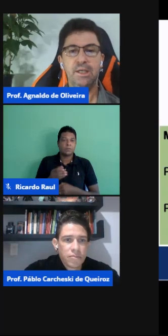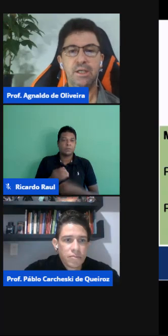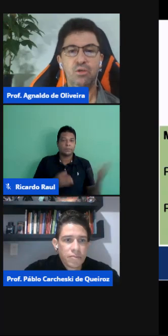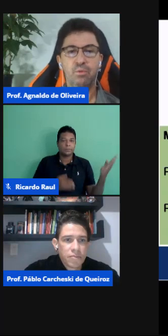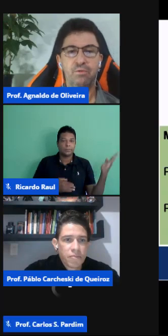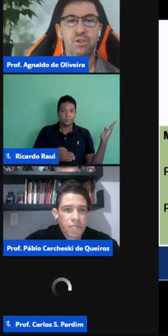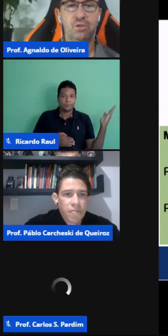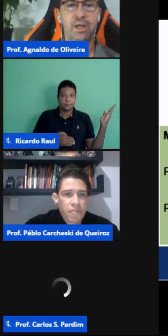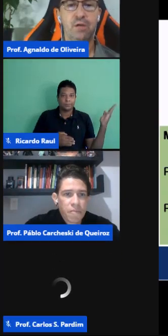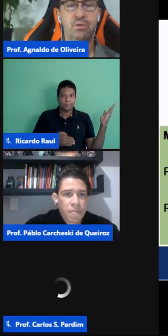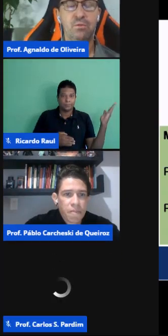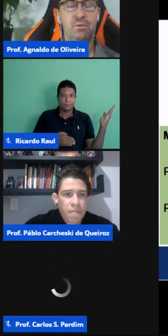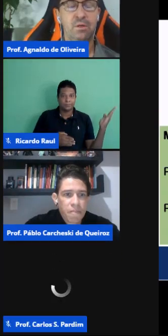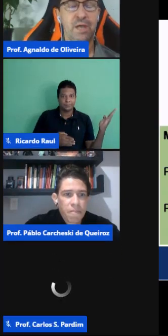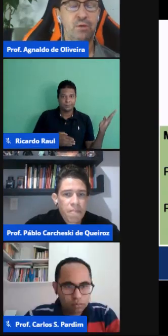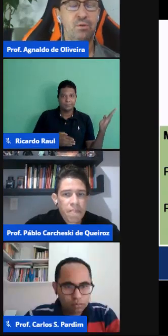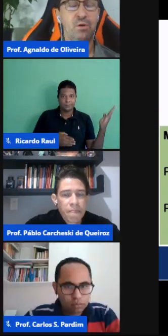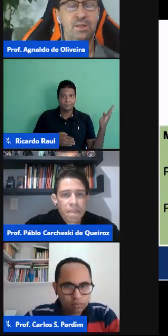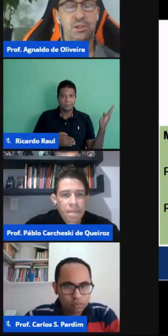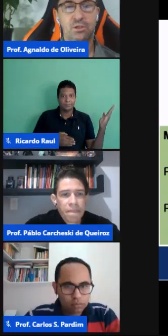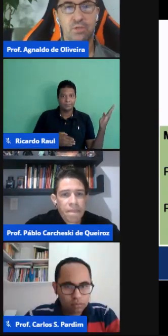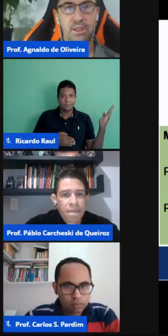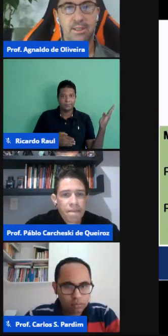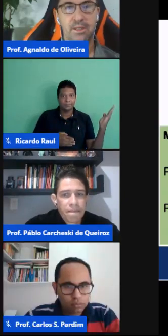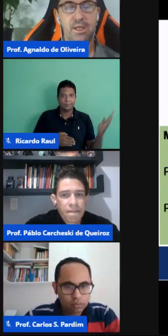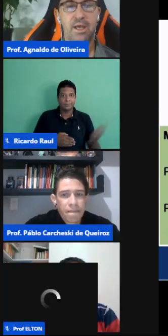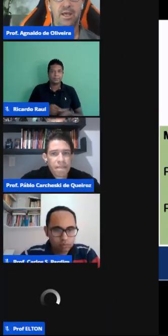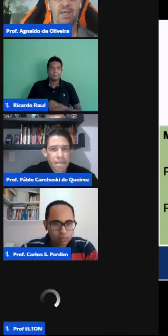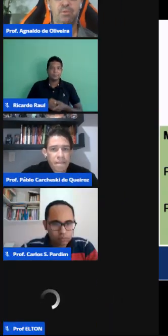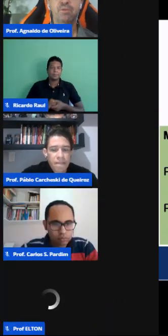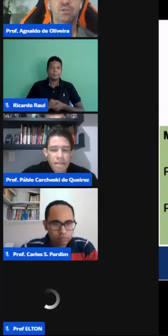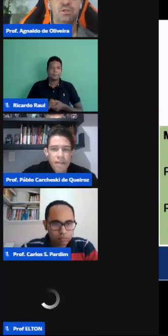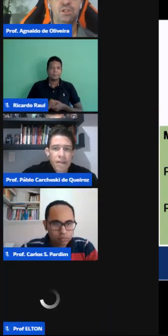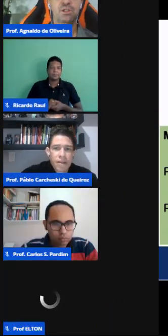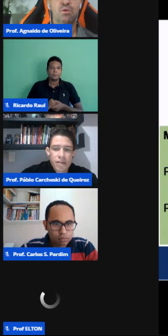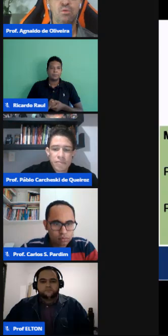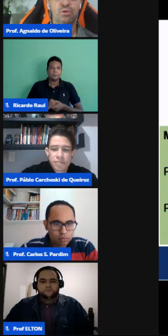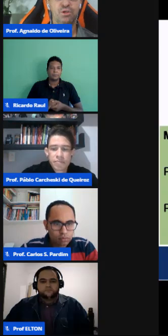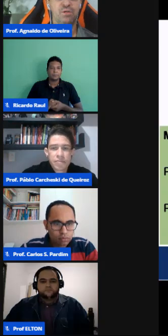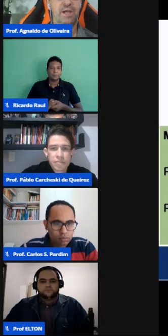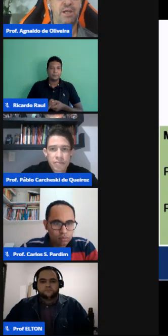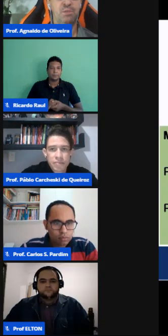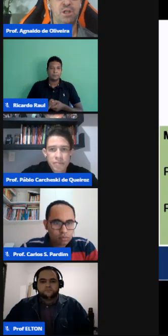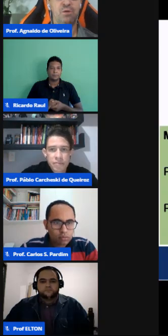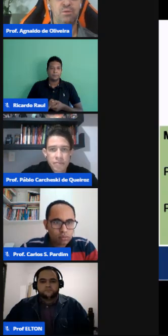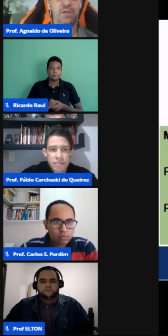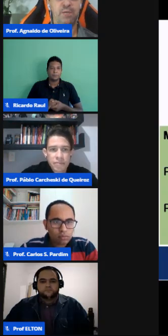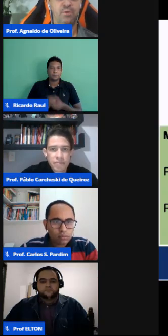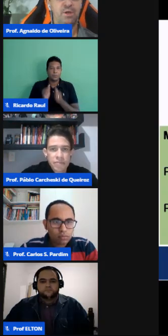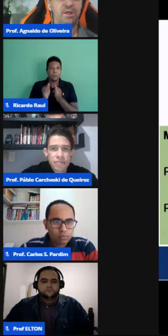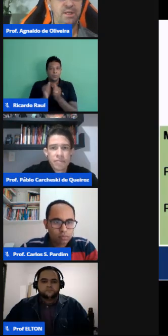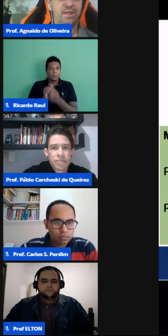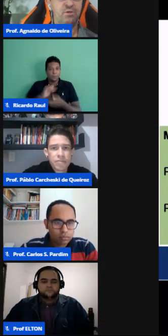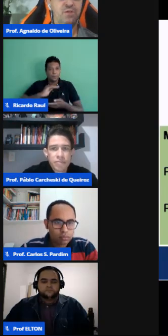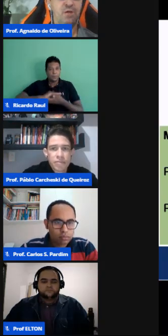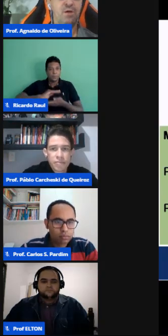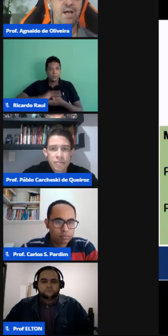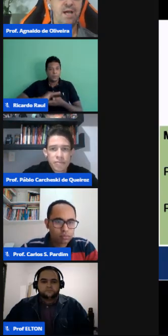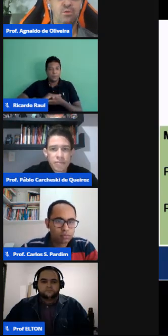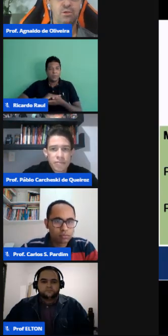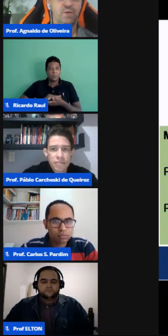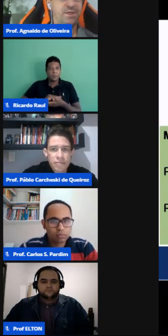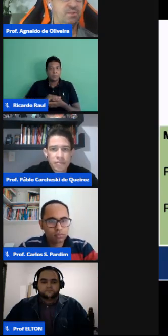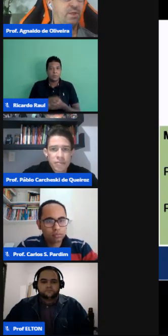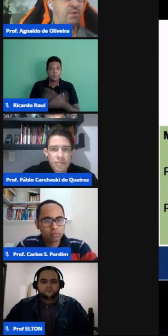Pardim e o professor Elton Rosas Nogueira, professores que estão conosco na REME já há algum tempo, e eles vão